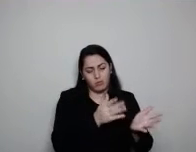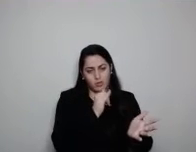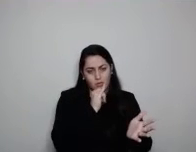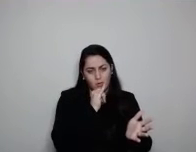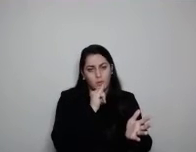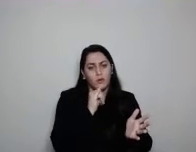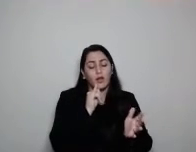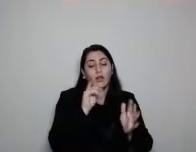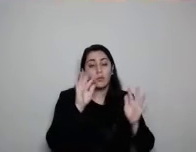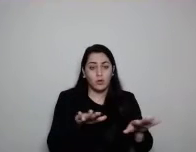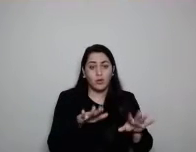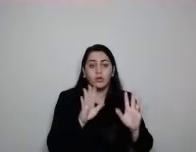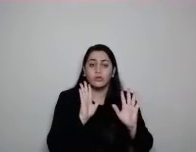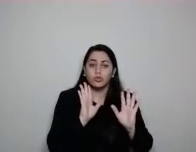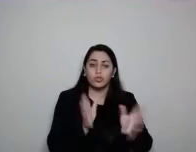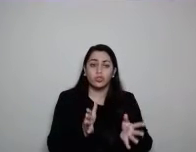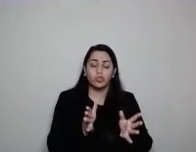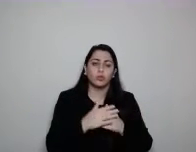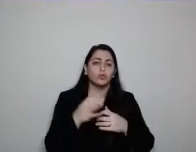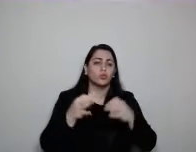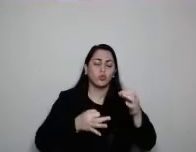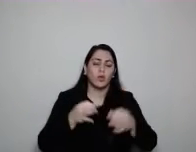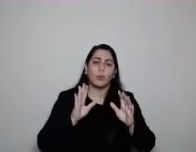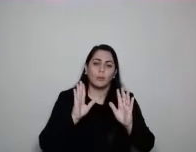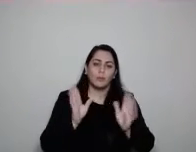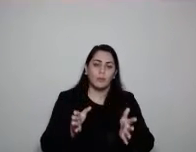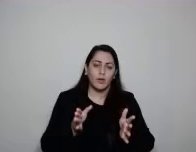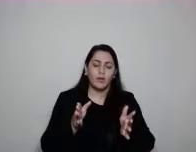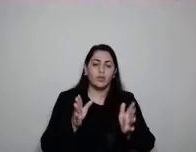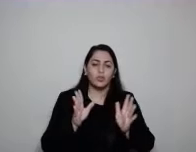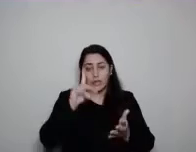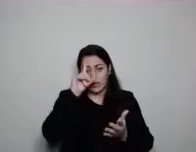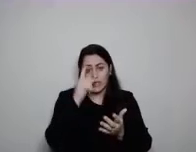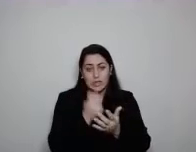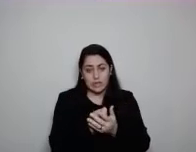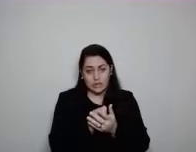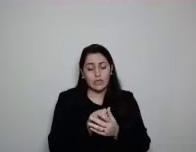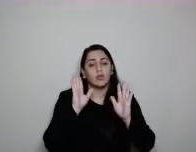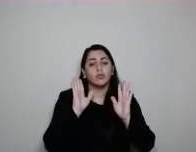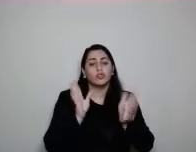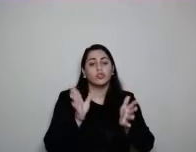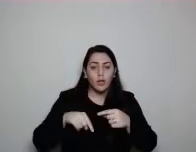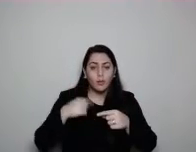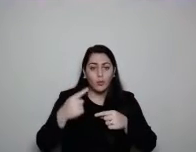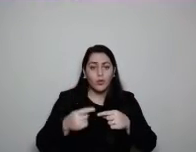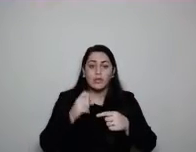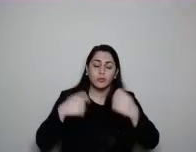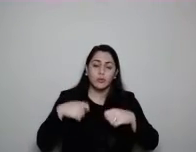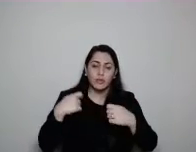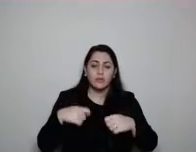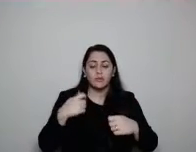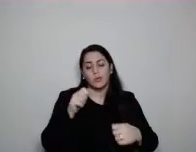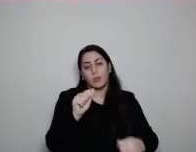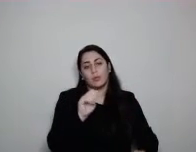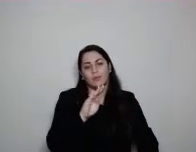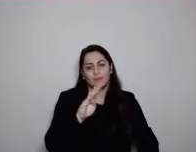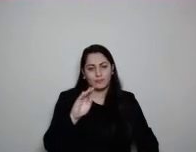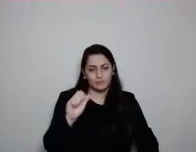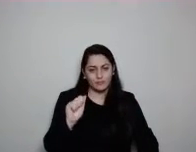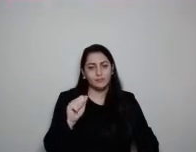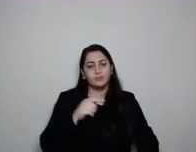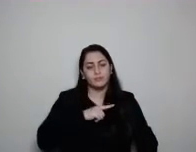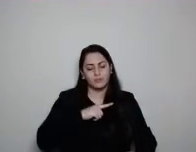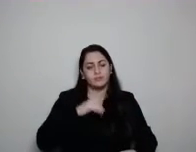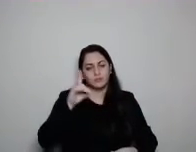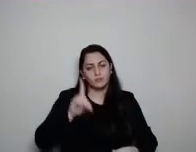na sentença que, após o trânsito em julgado, caso ela precise do método ABA, ela tem acesso a esse tratamento. Ela não vai